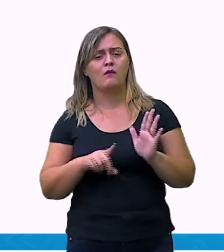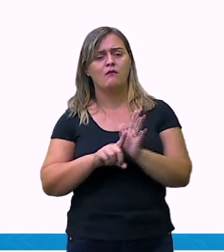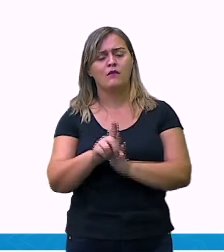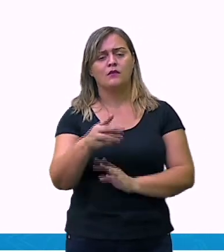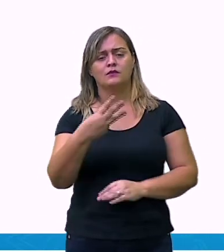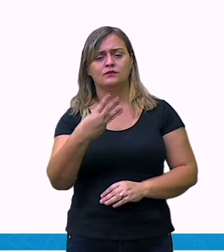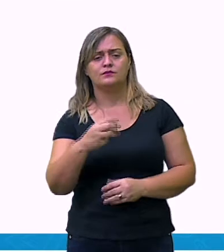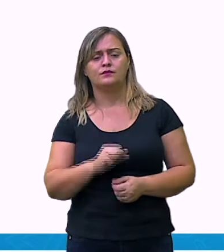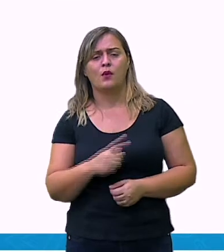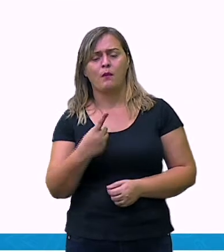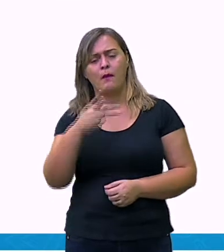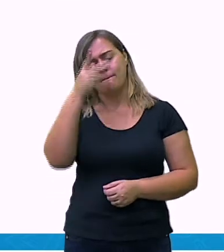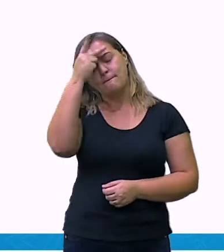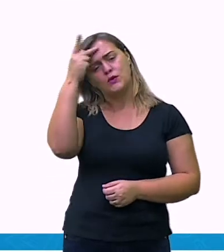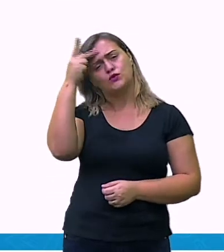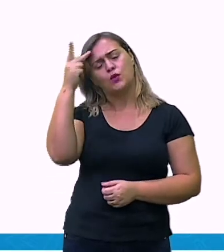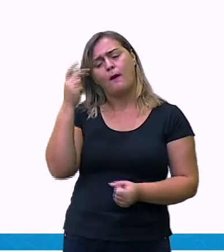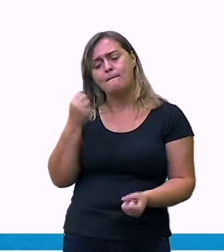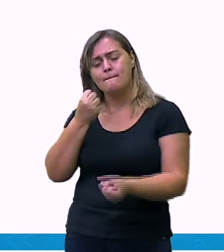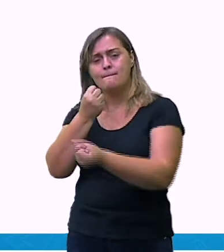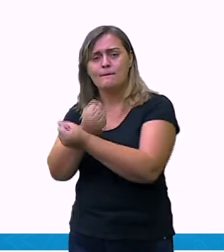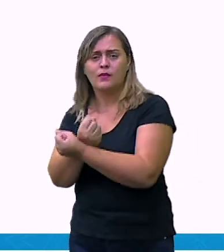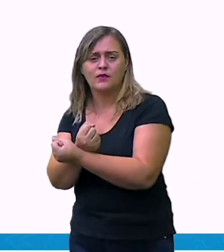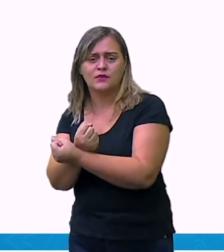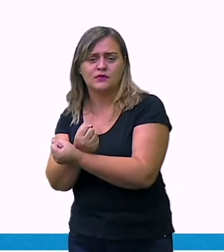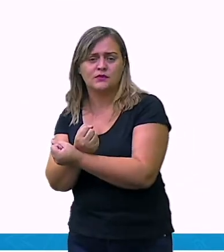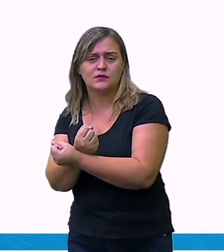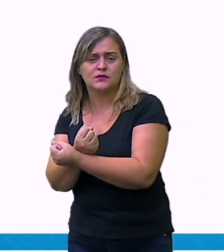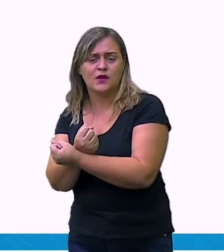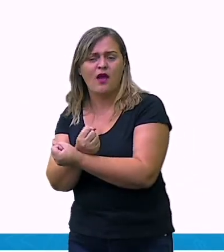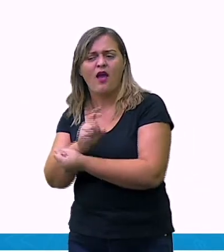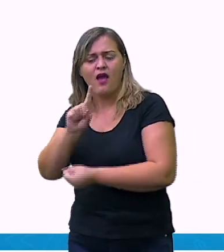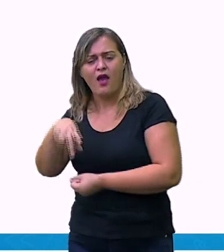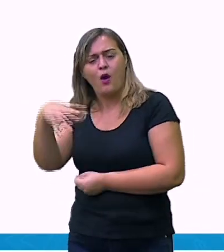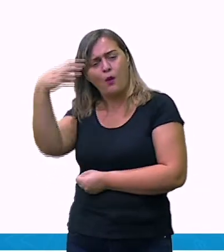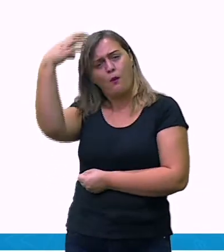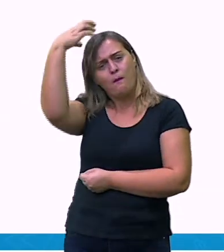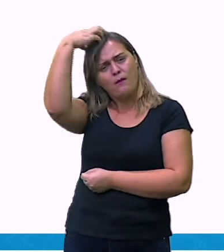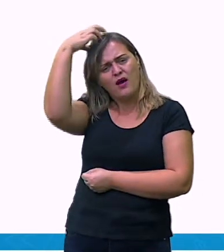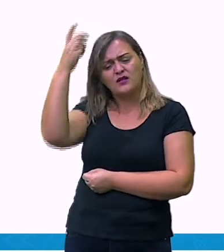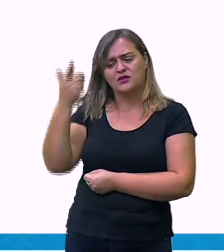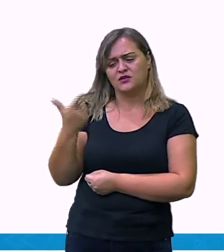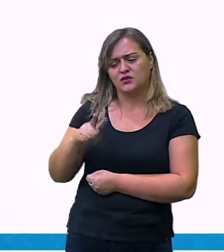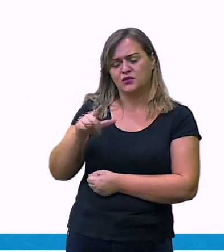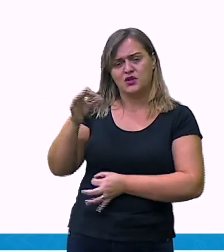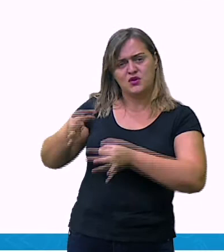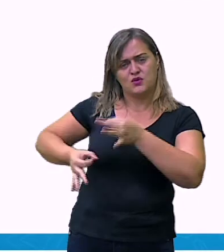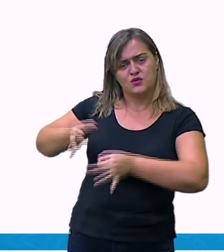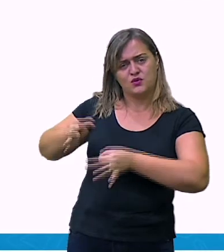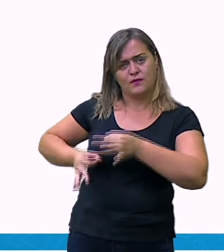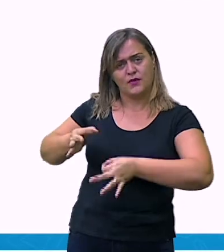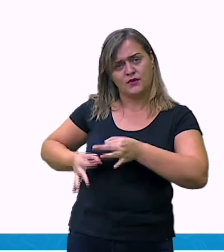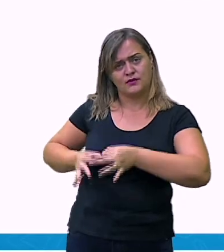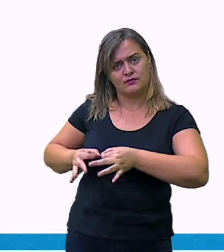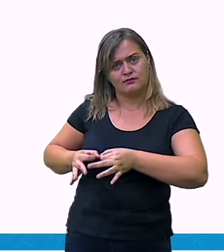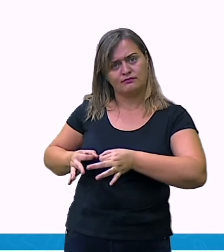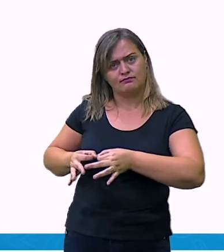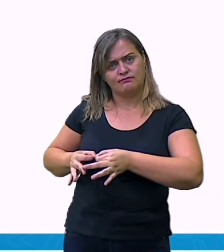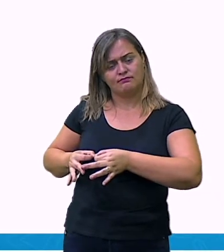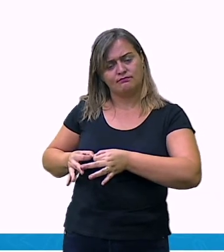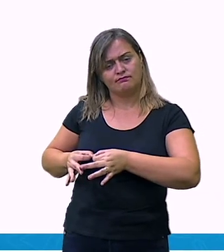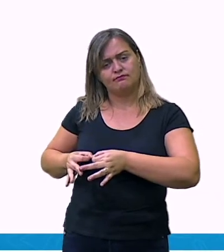ser presa, pode ser considerada culpada mesmo sem julgamento? Essa ficou fácil, né,